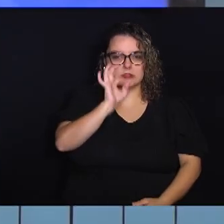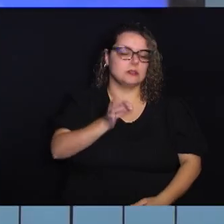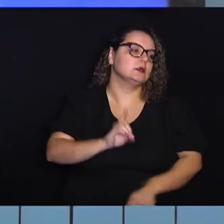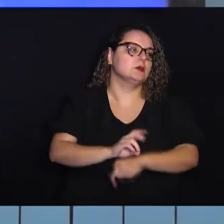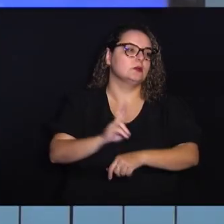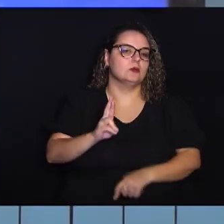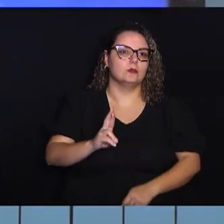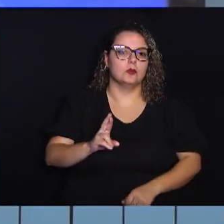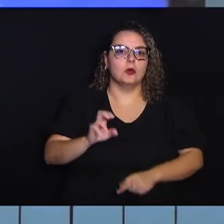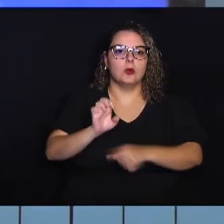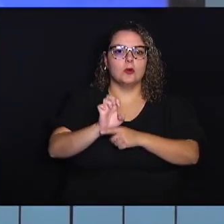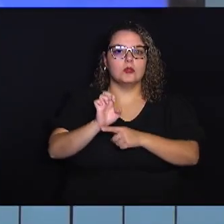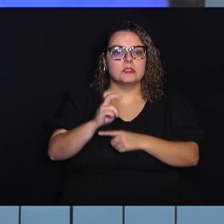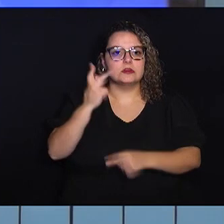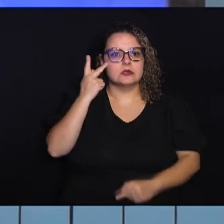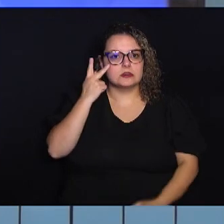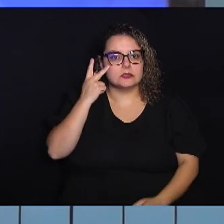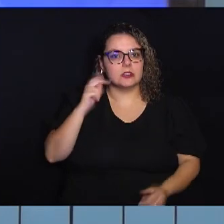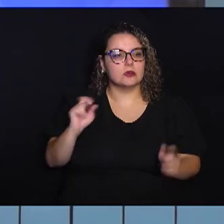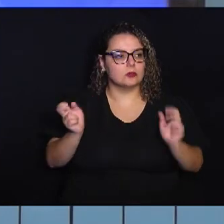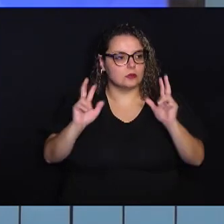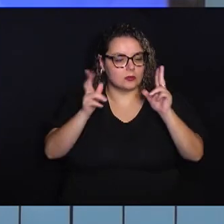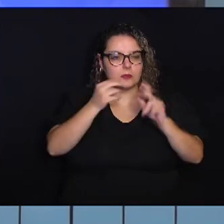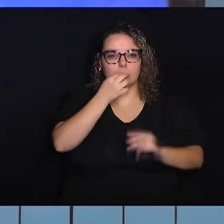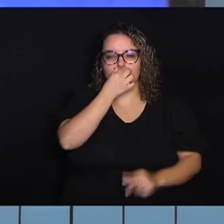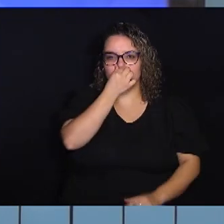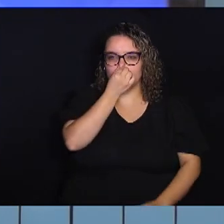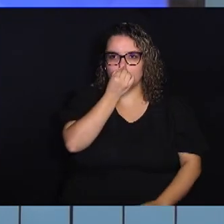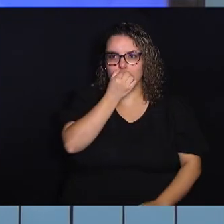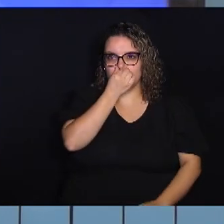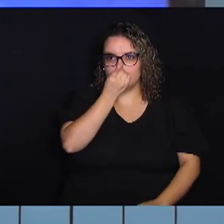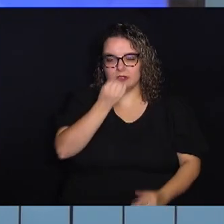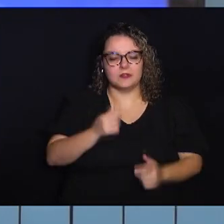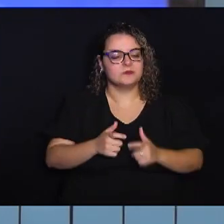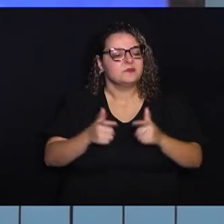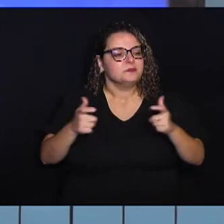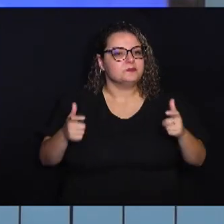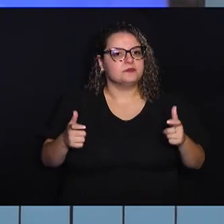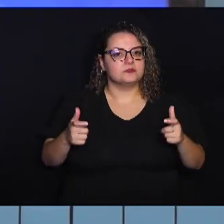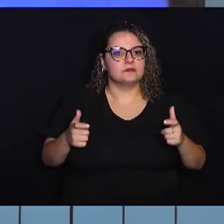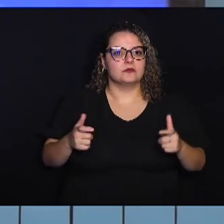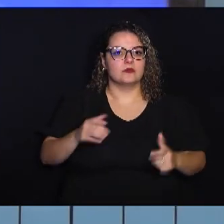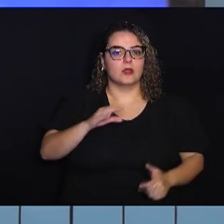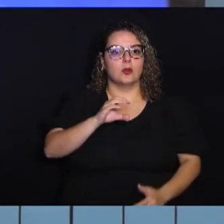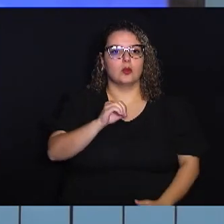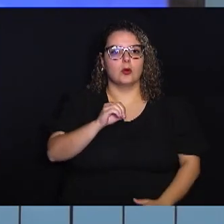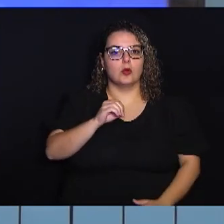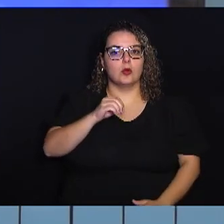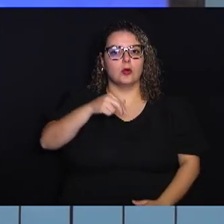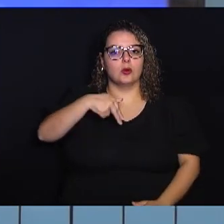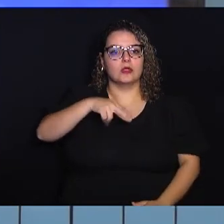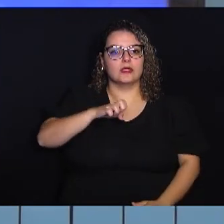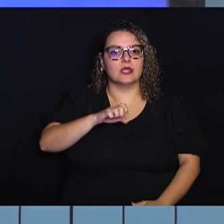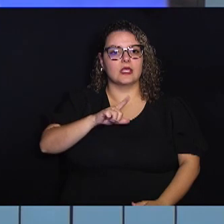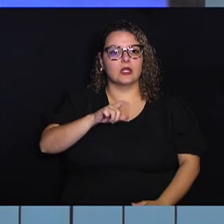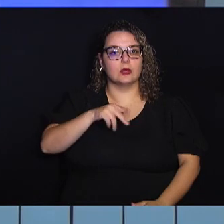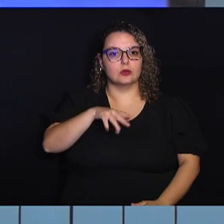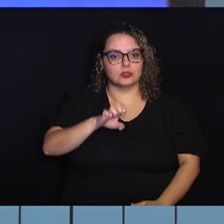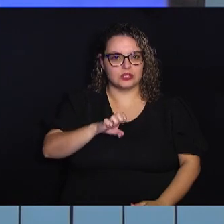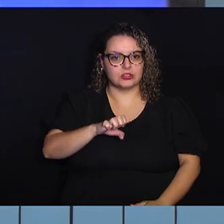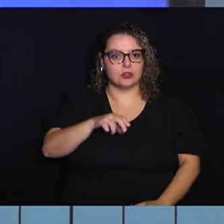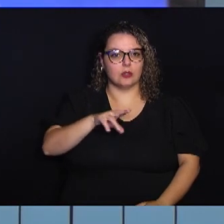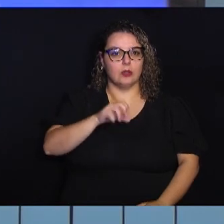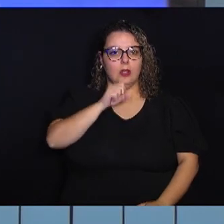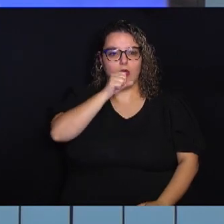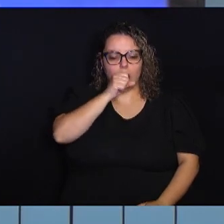estado de São Paulo, ele está em alerta por conta do aumento de casos de coqueluche, que é também conhecida como tosse